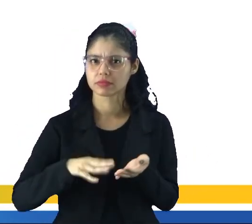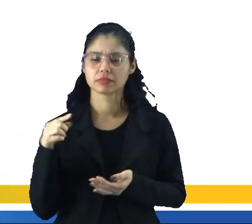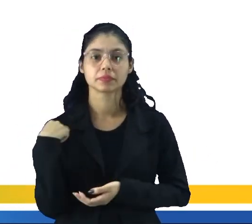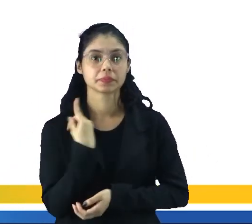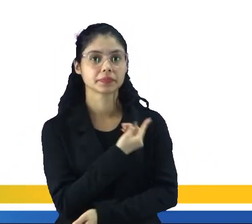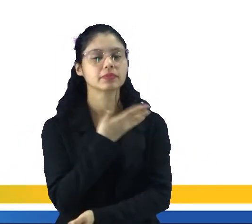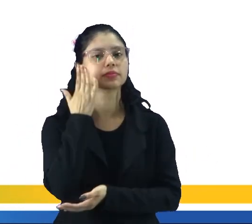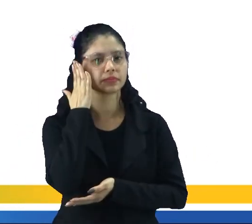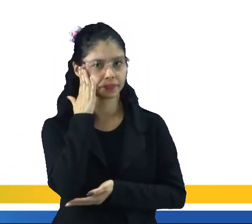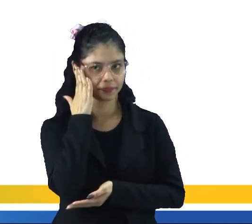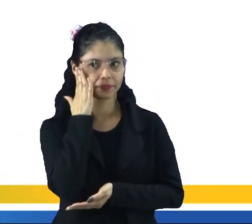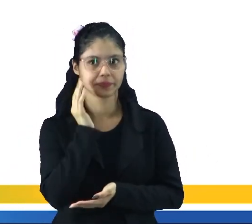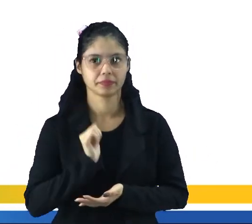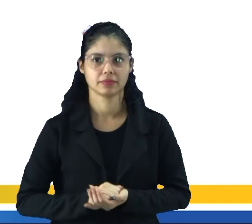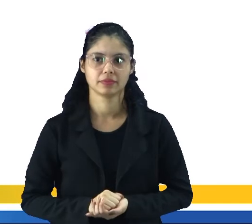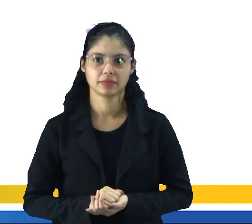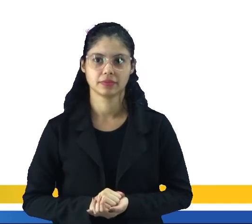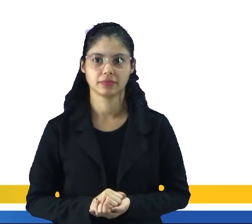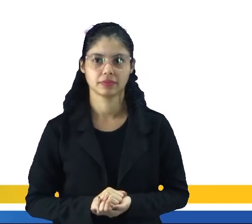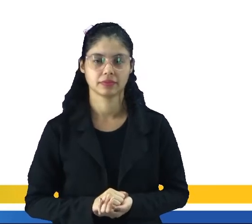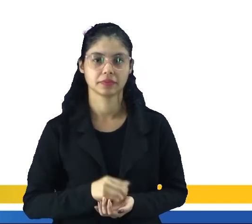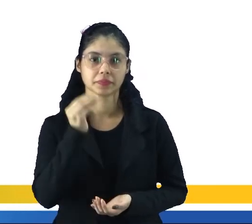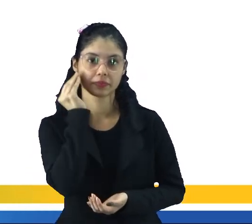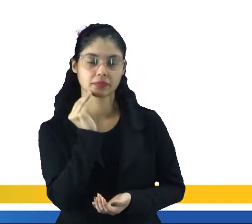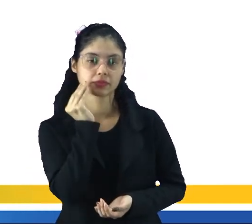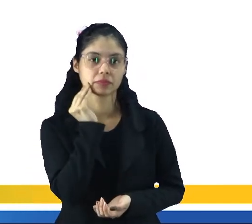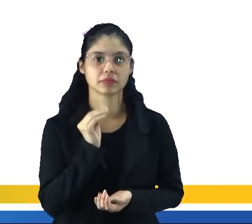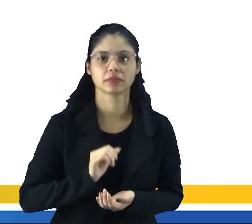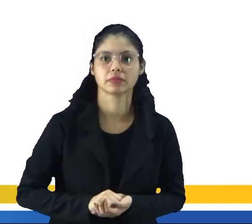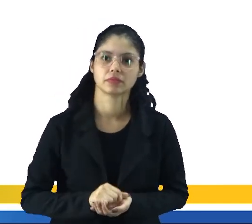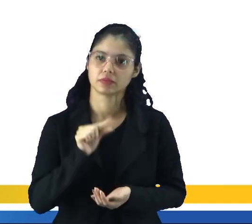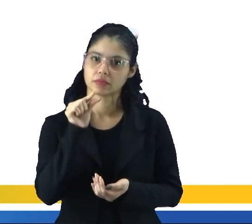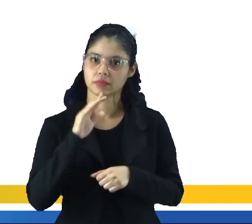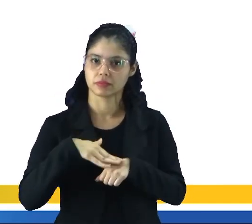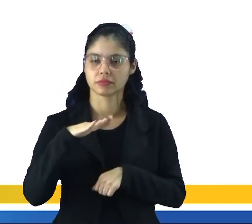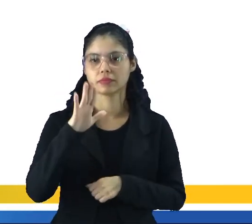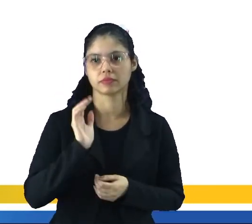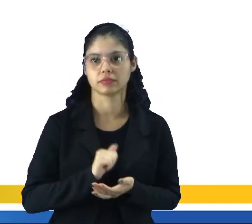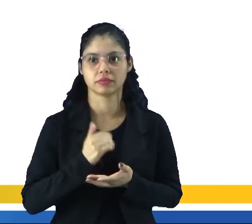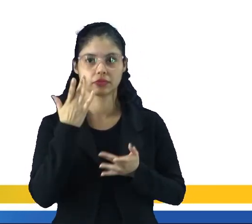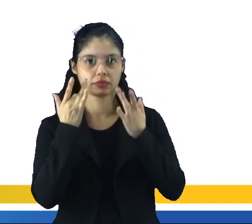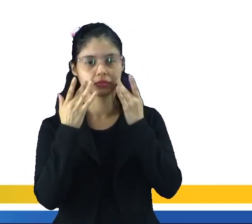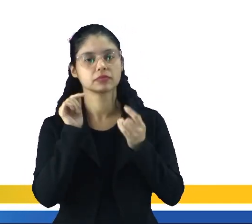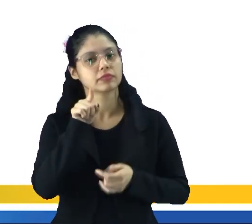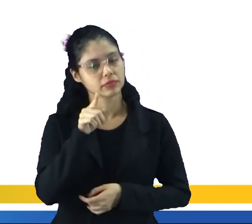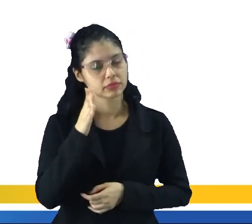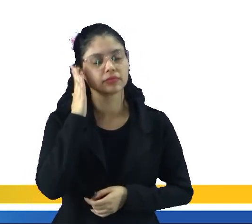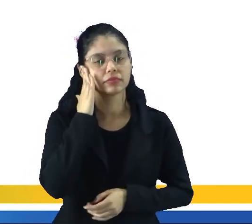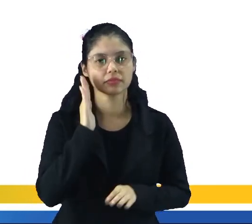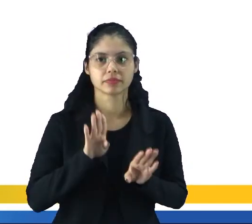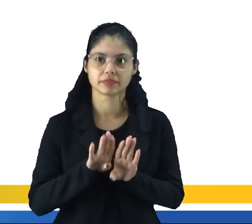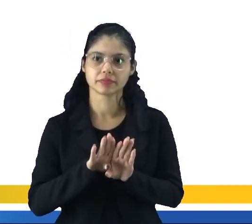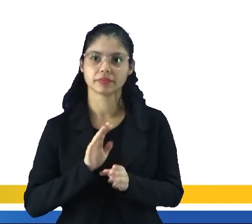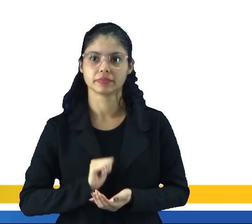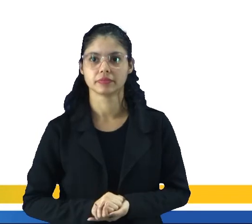gente né, tentar entender um pouquinho mais sobre esse teatro e ver se vocês entenderam. Olha